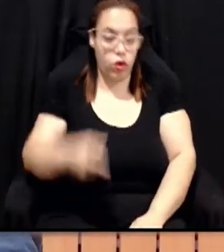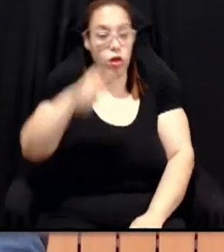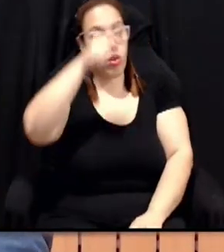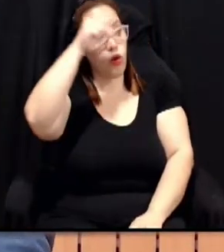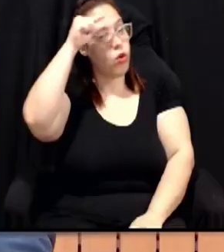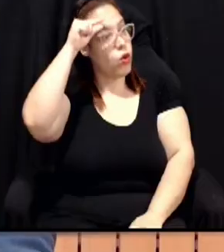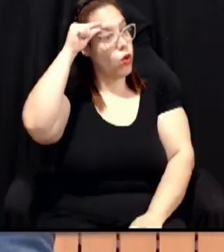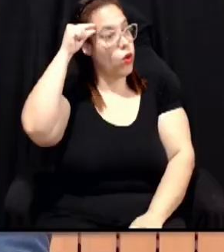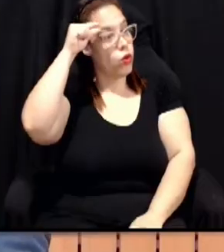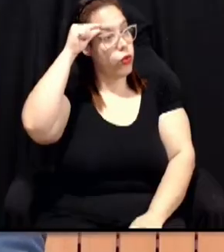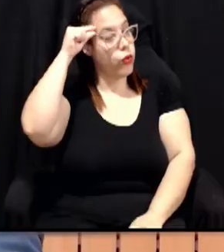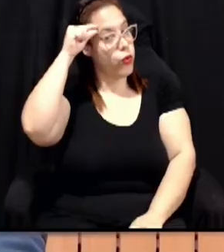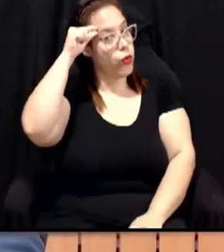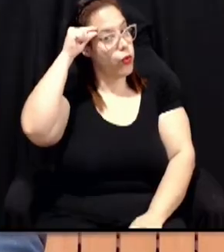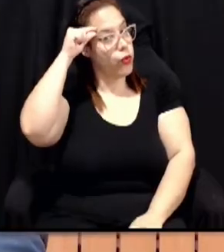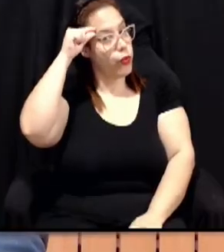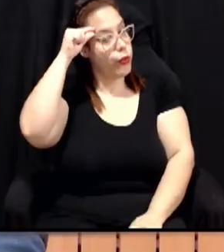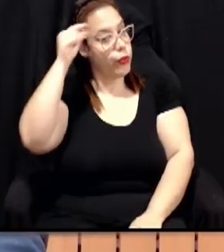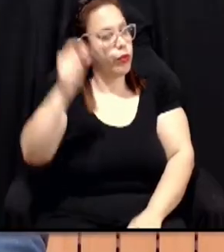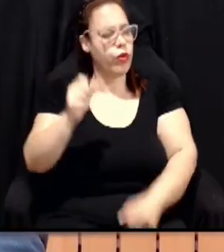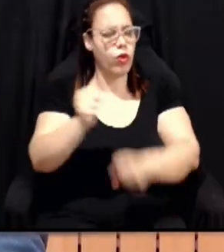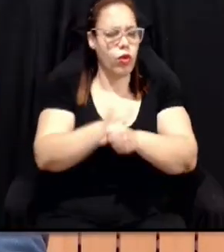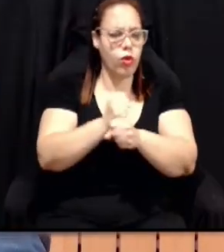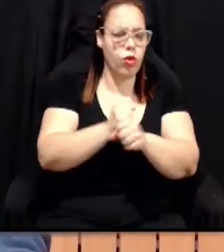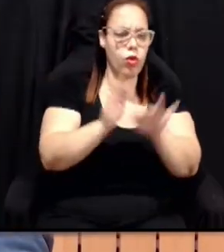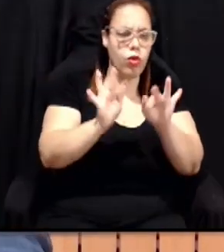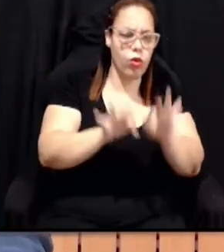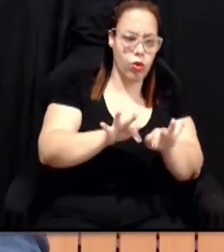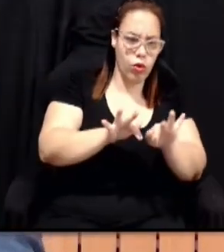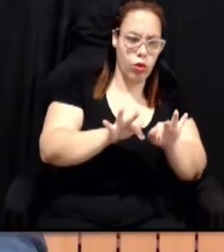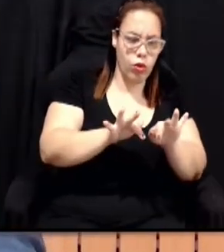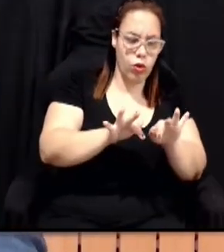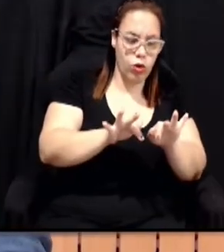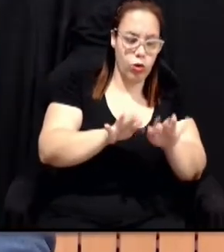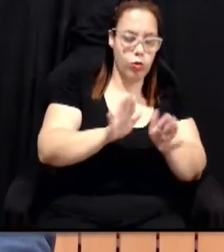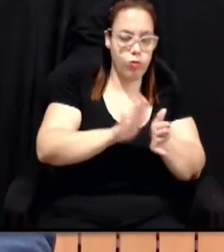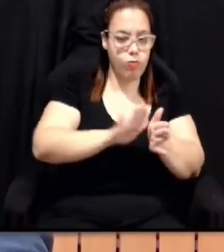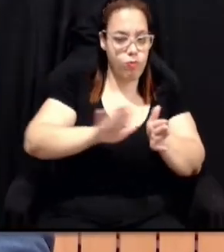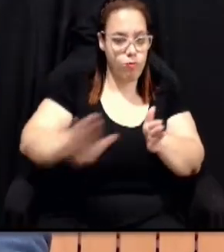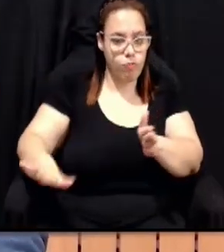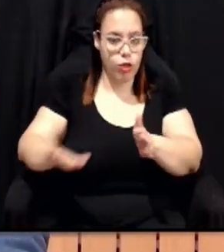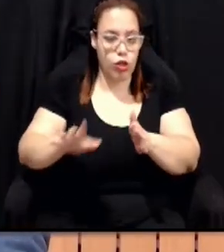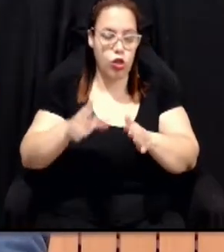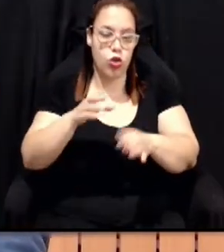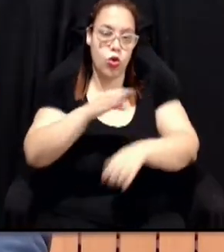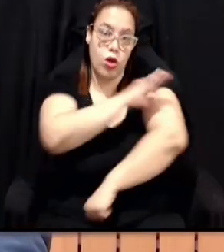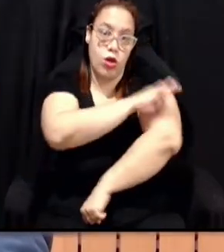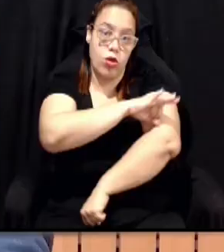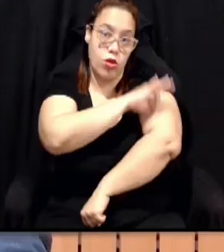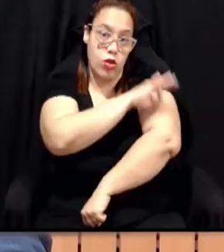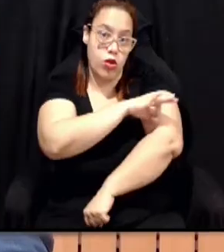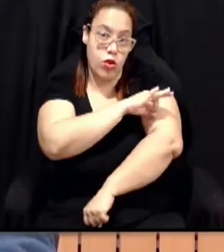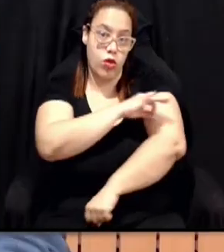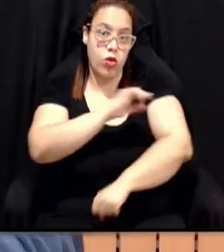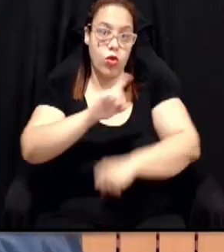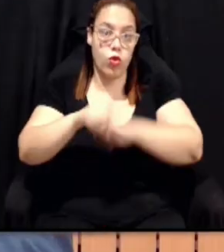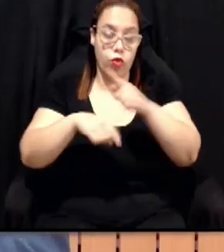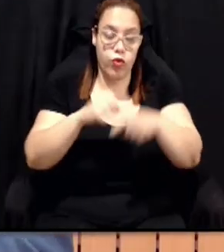seu último ano, ele deixou a prefeitura com superávit de